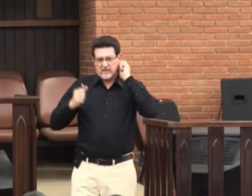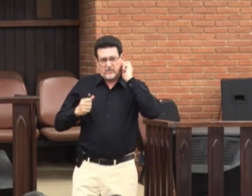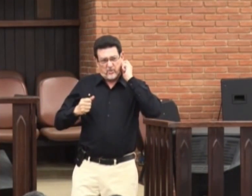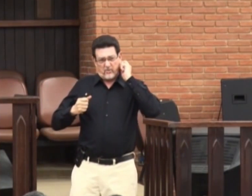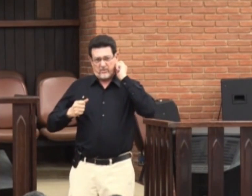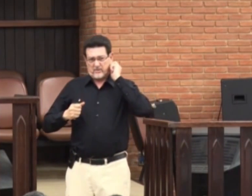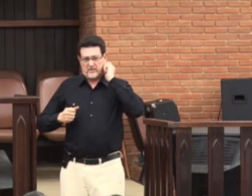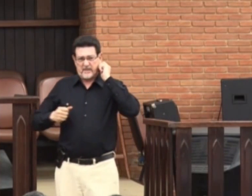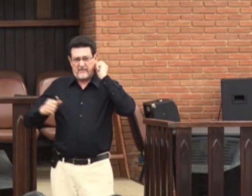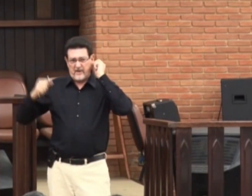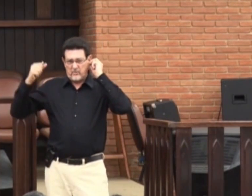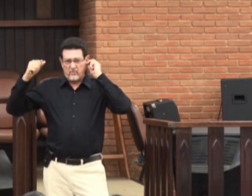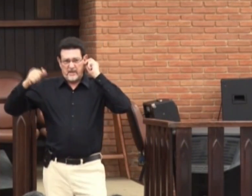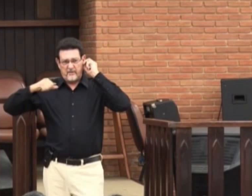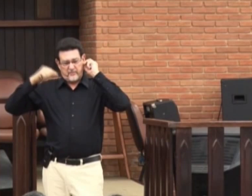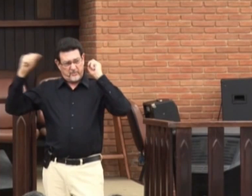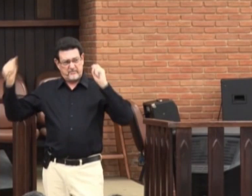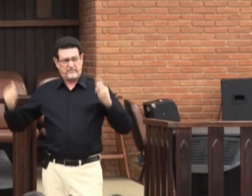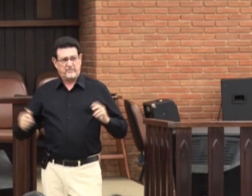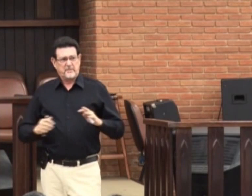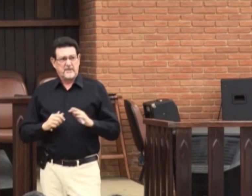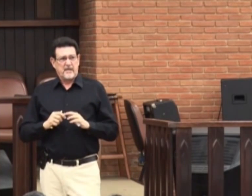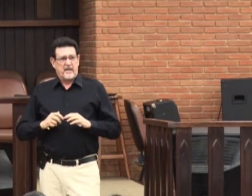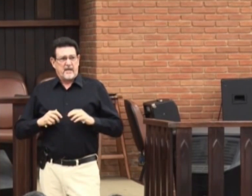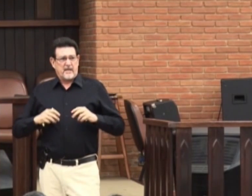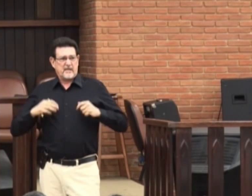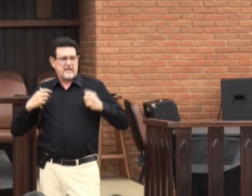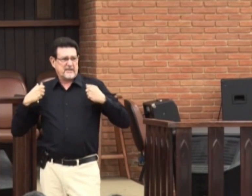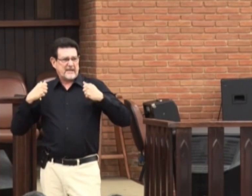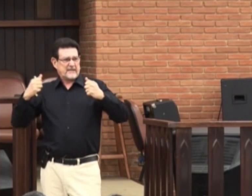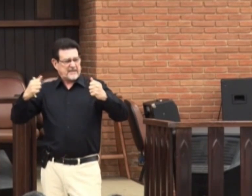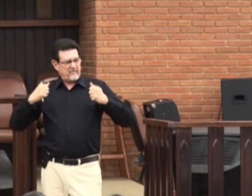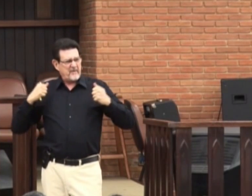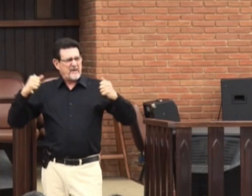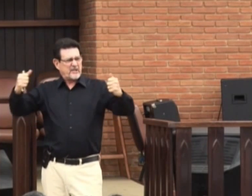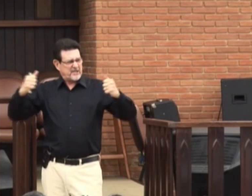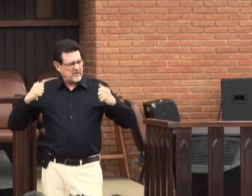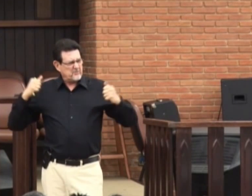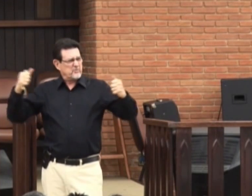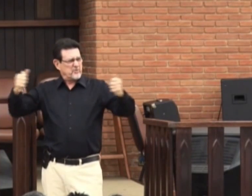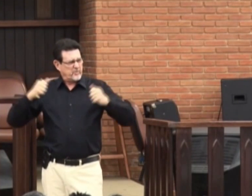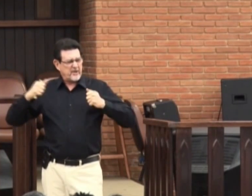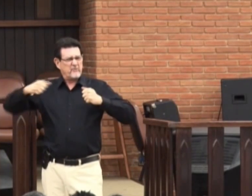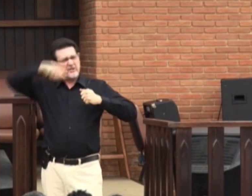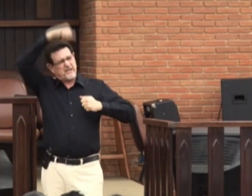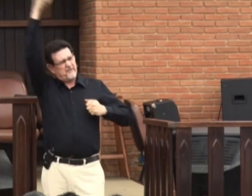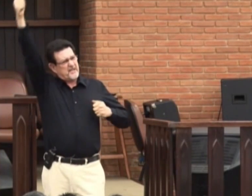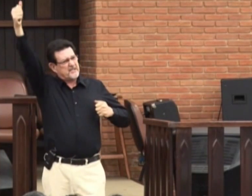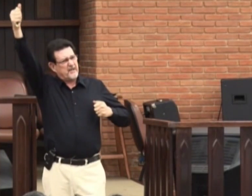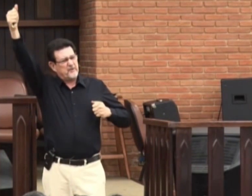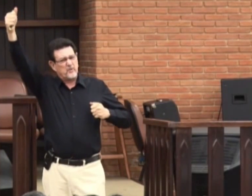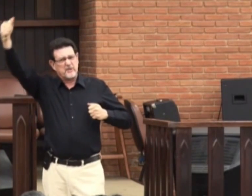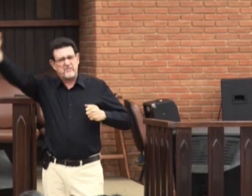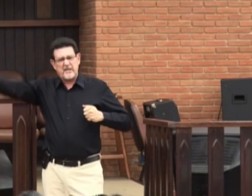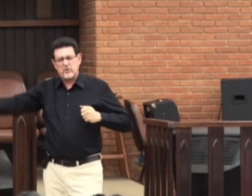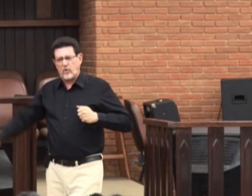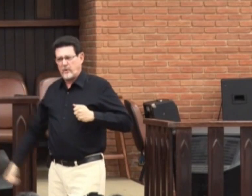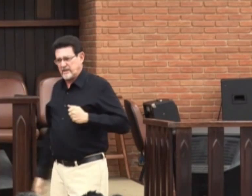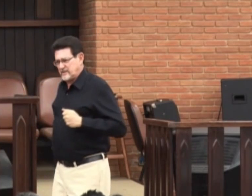olha gente, eu estou escrevendo um livro, e tá me mexendo muito, porque eu escrevi esse livro